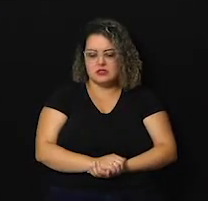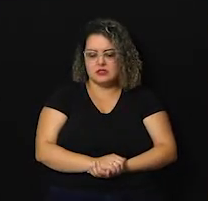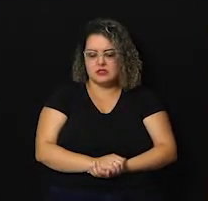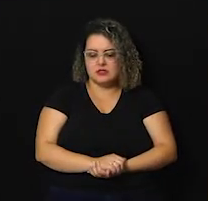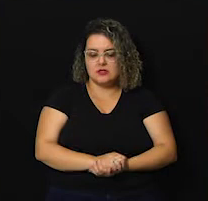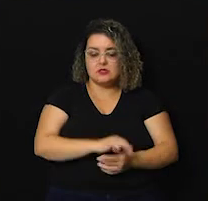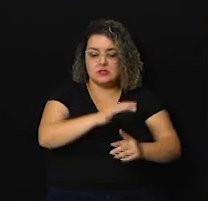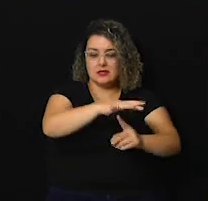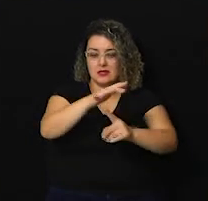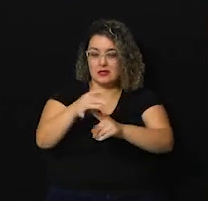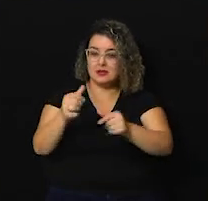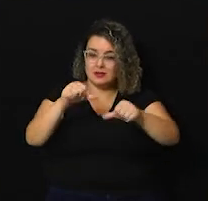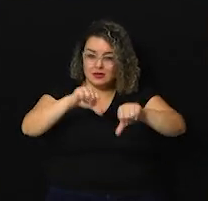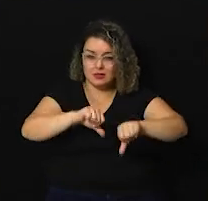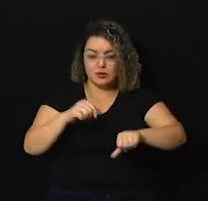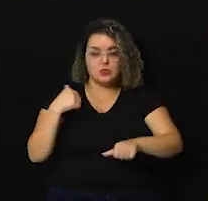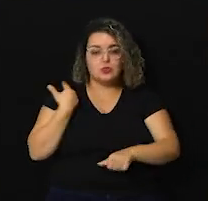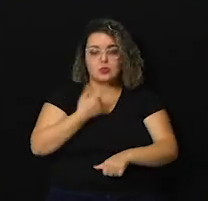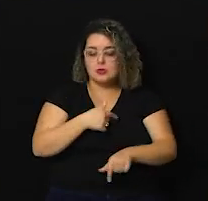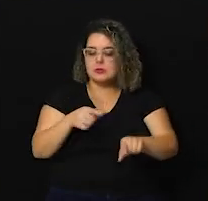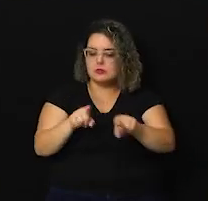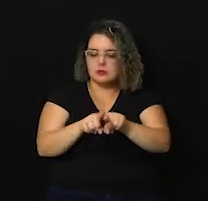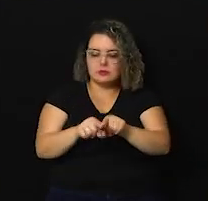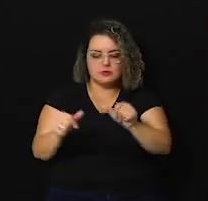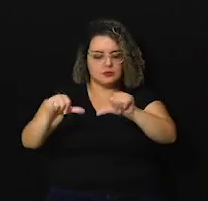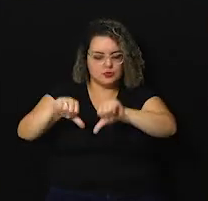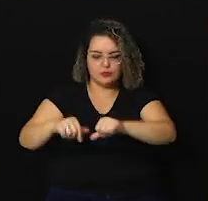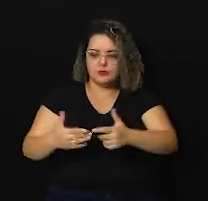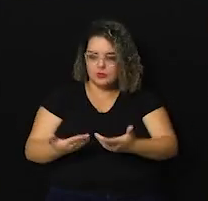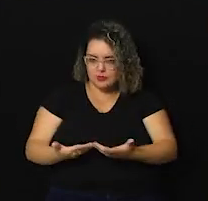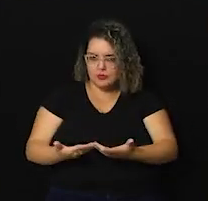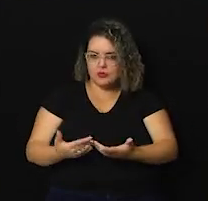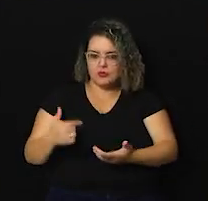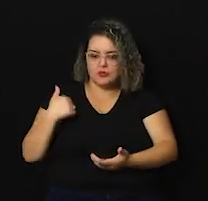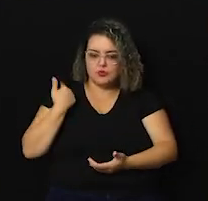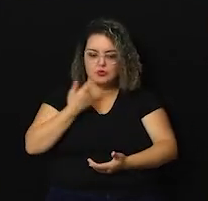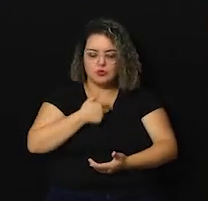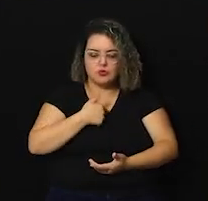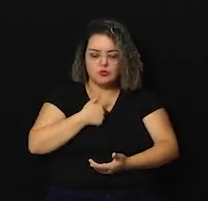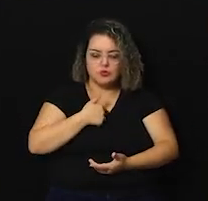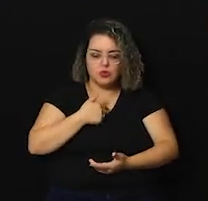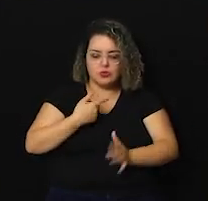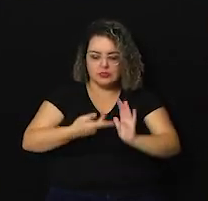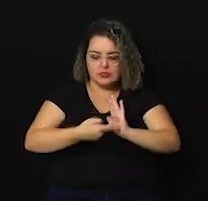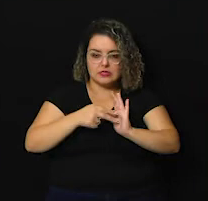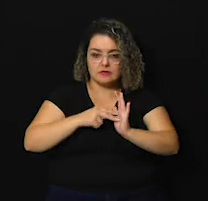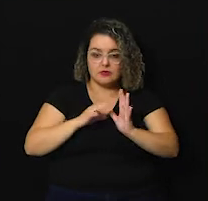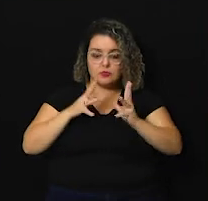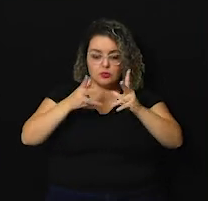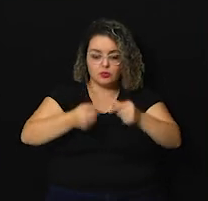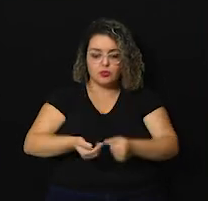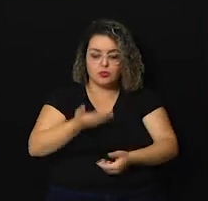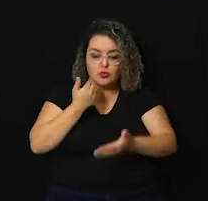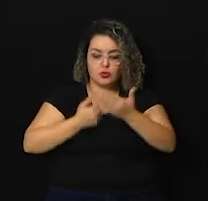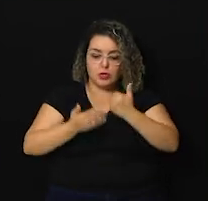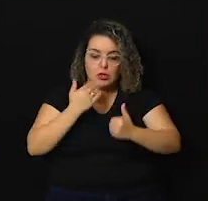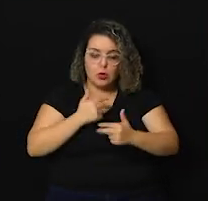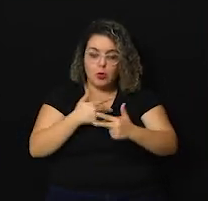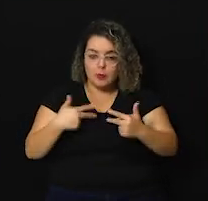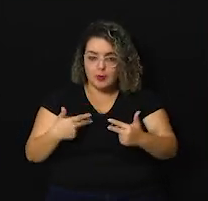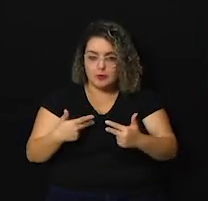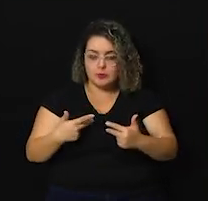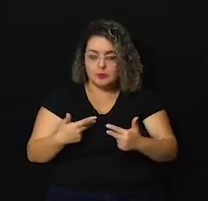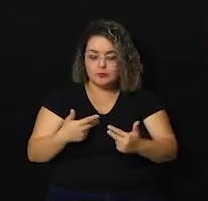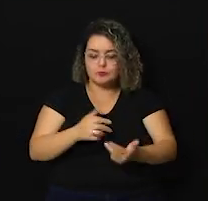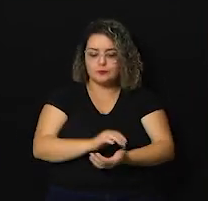Se a natureza está doente, nós também ficamos doentes. Nós somos o que a gente come, nós comemos. É isso que a gente tem que entender.